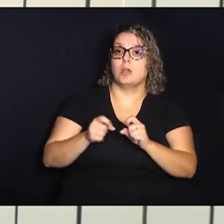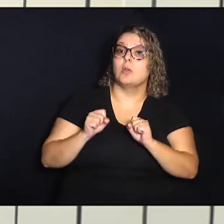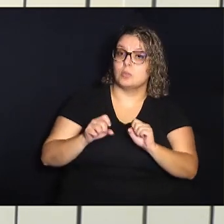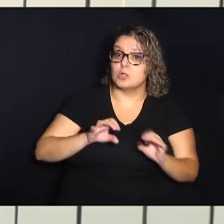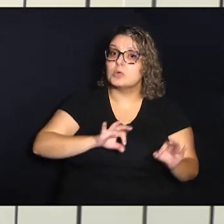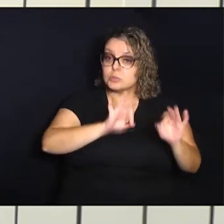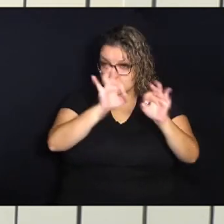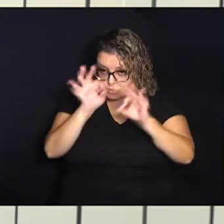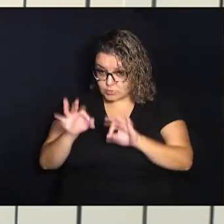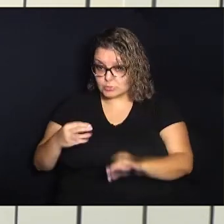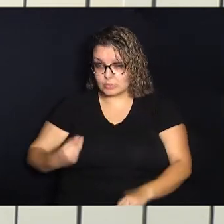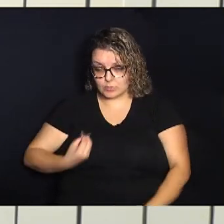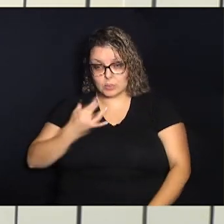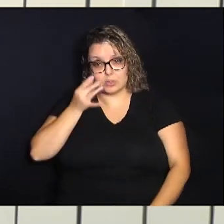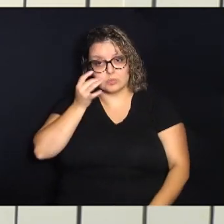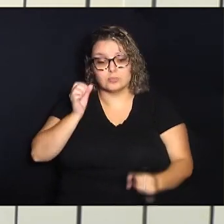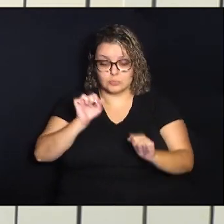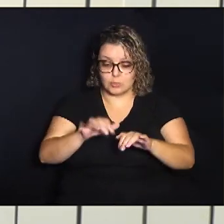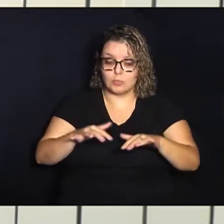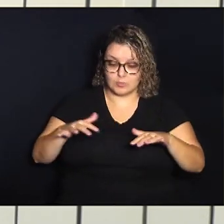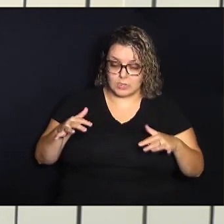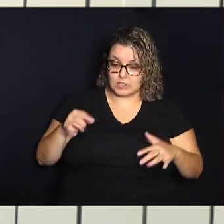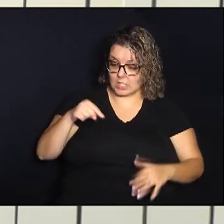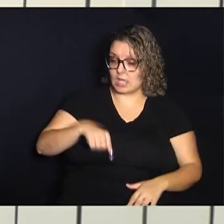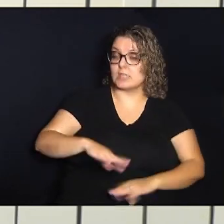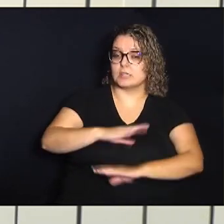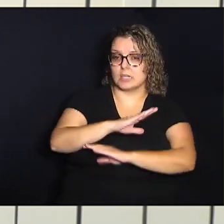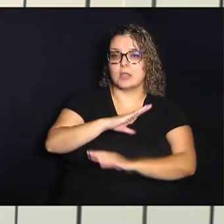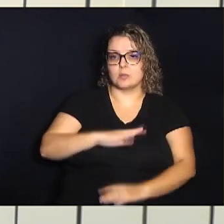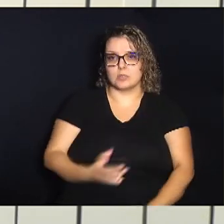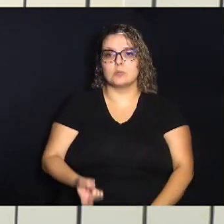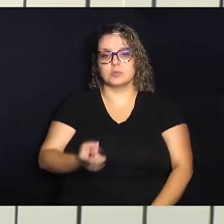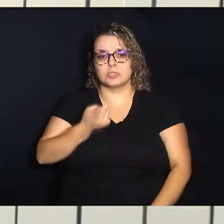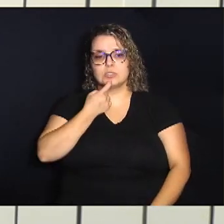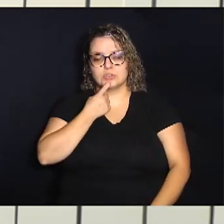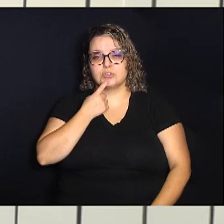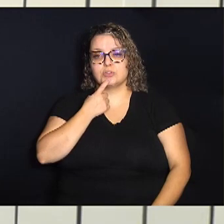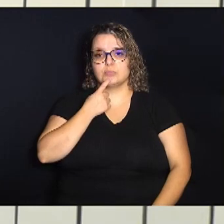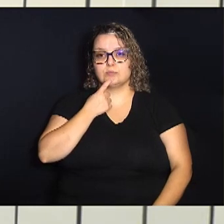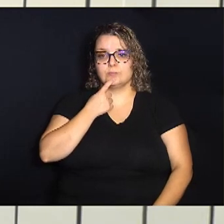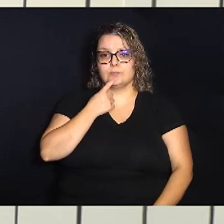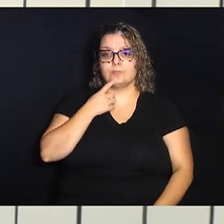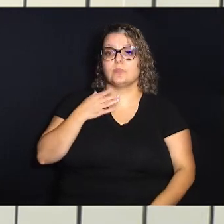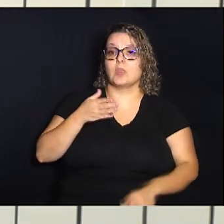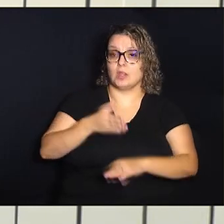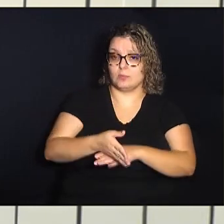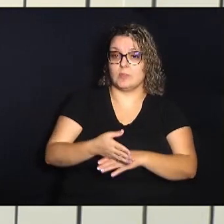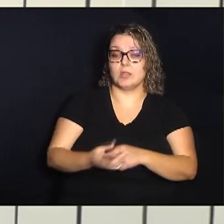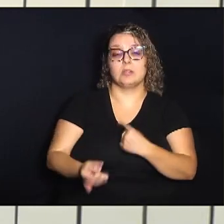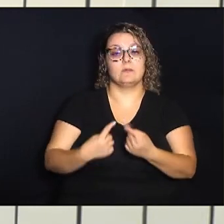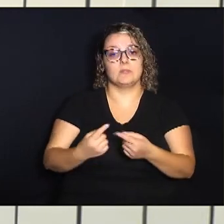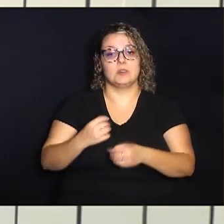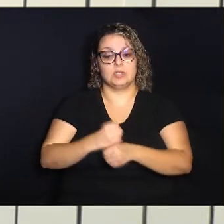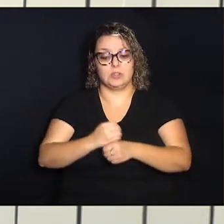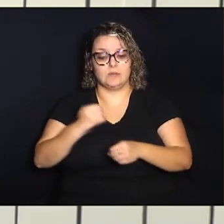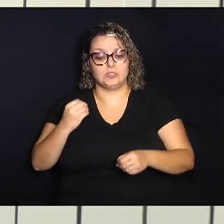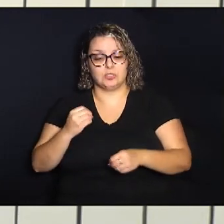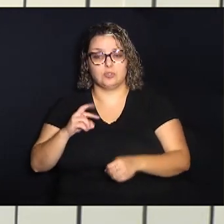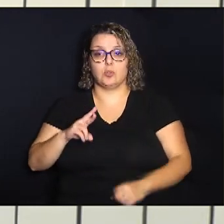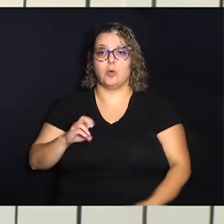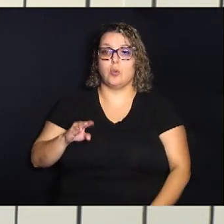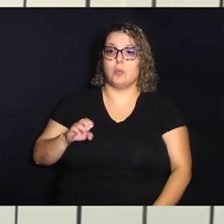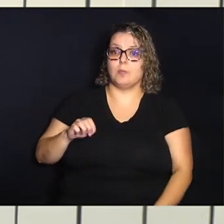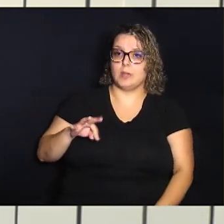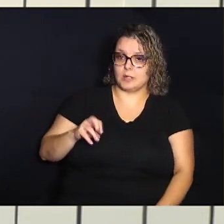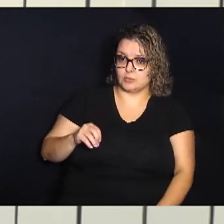acompanhada pessoalmente no plenário aqui da Câmara Municipal de Campinas. A entrada é pela Avenida Engenheiro Roberto